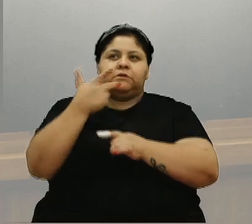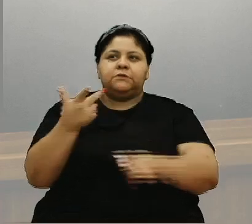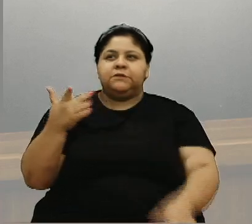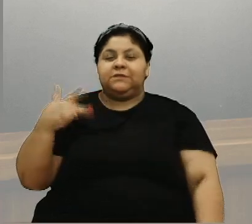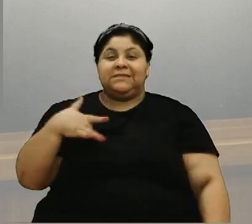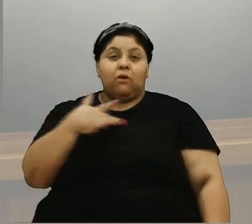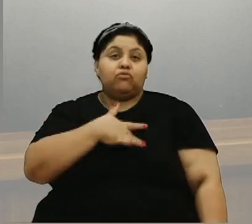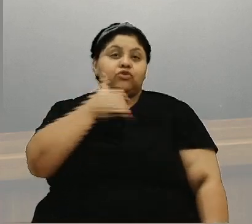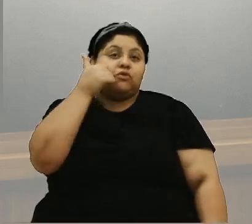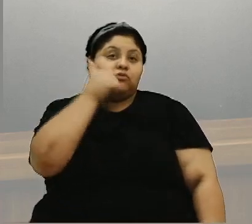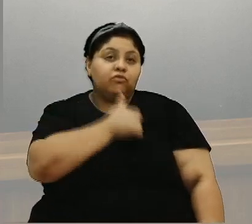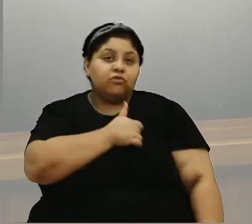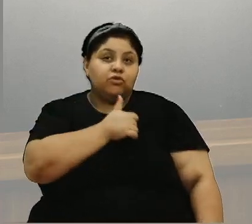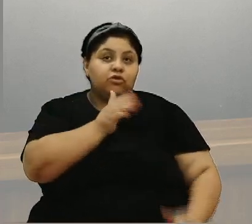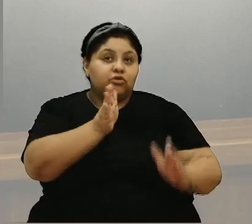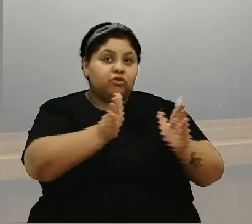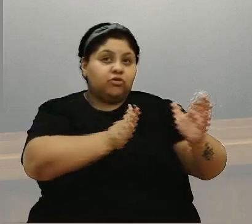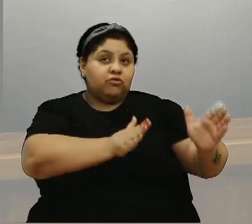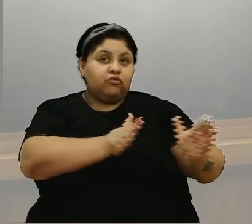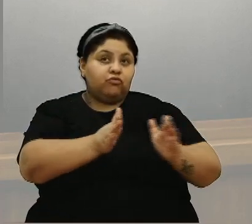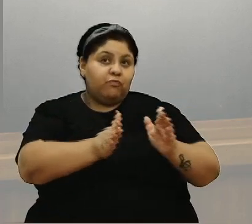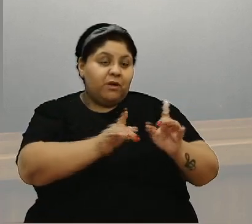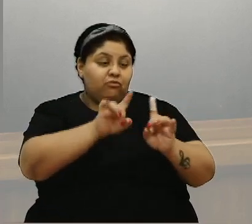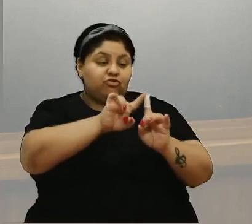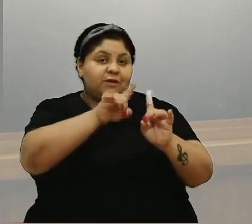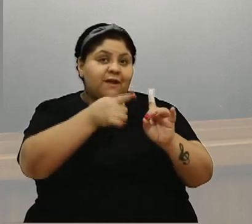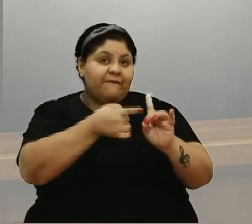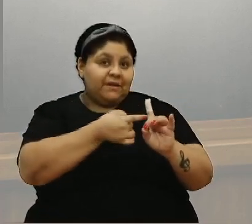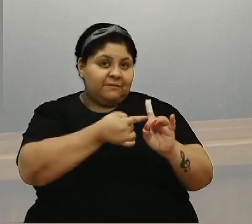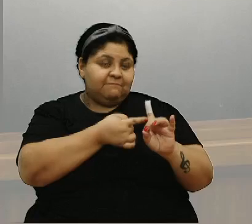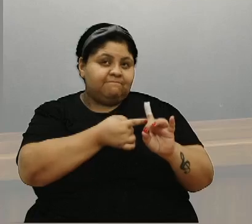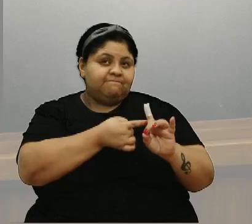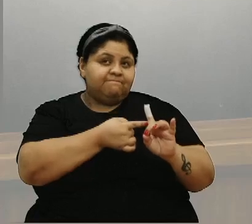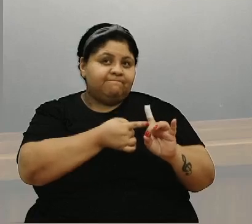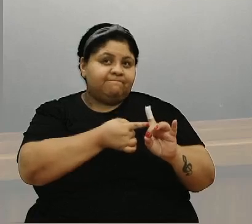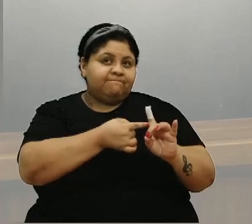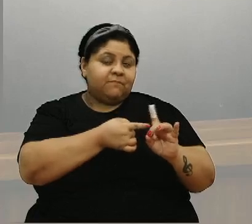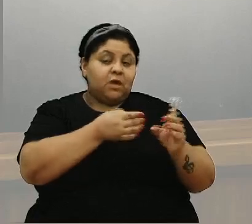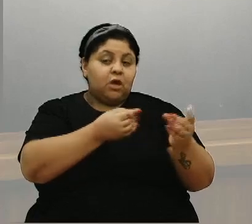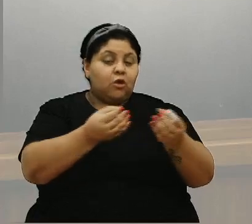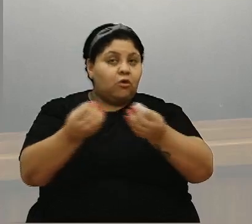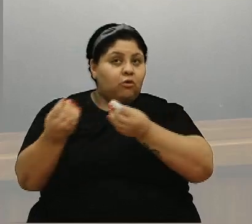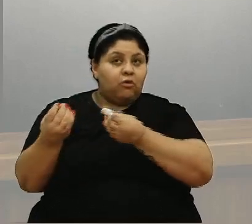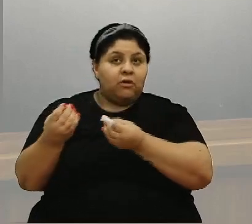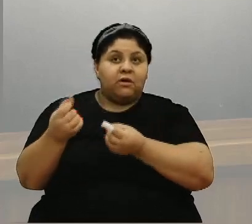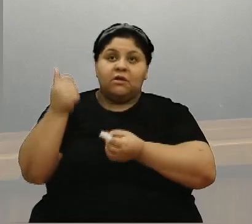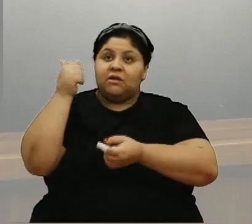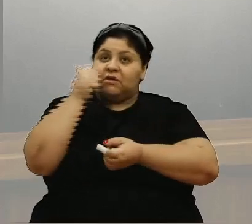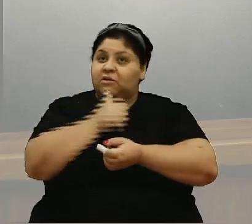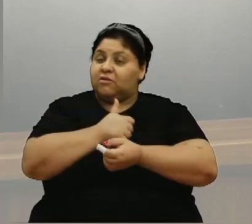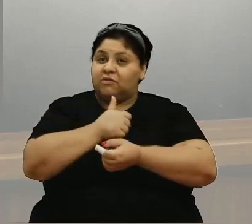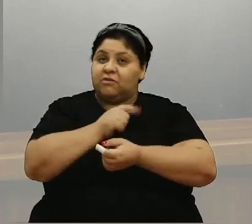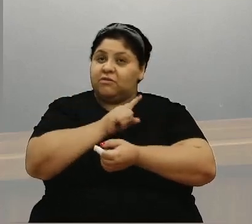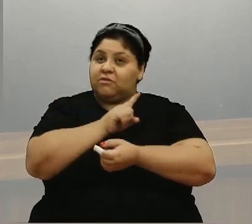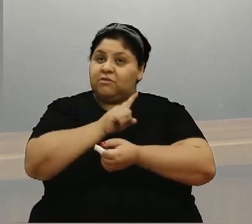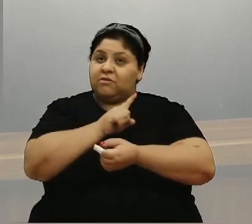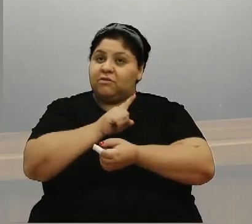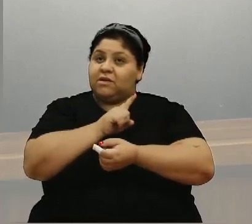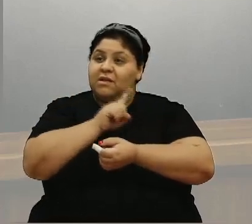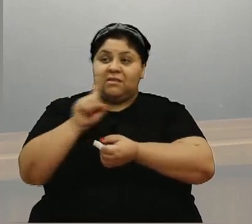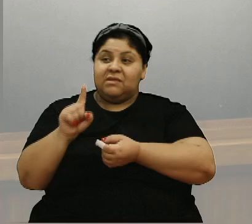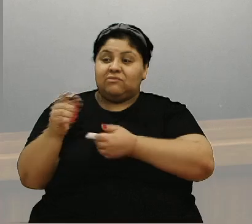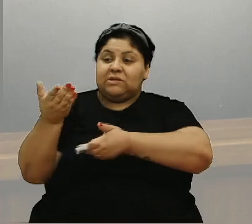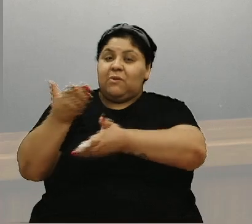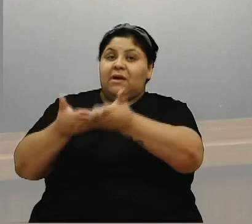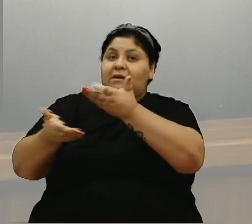da mulher no período reprodutivo e muitas vezes as mulheres deixam de ser